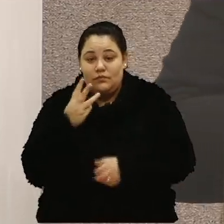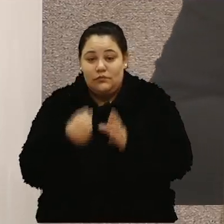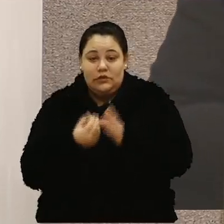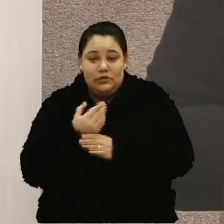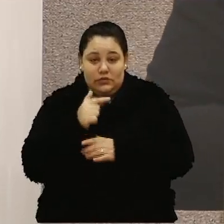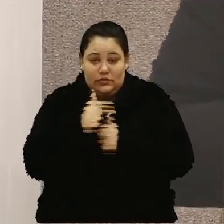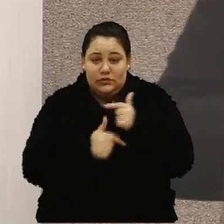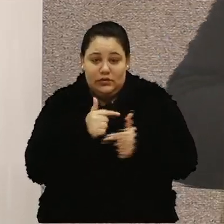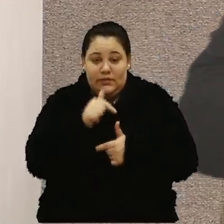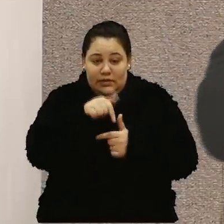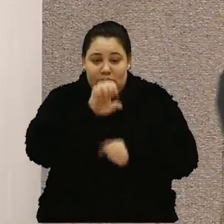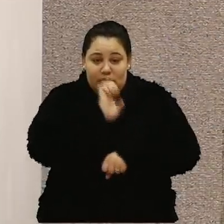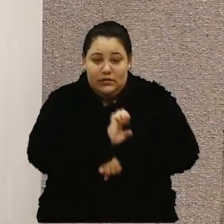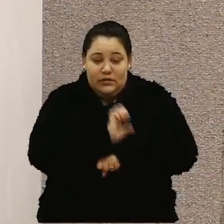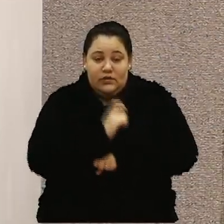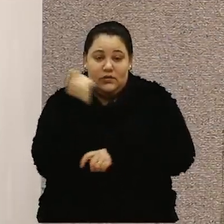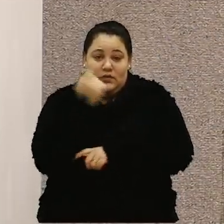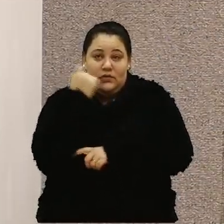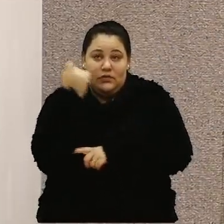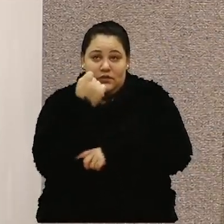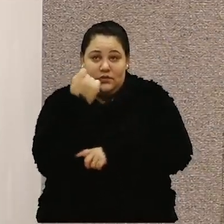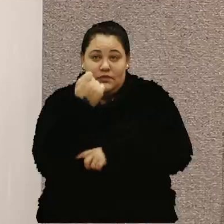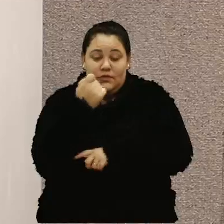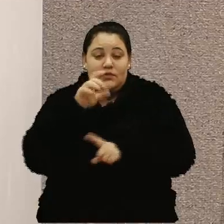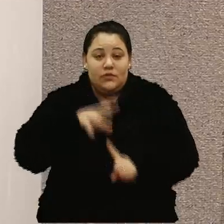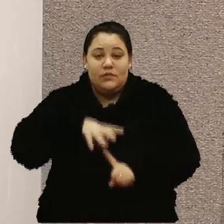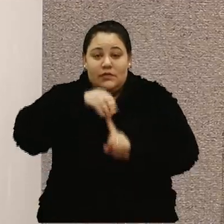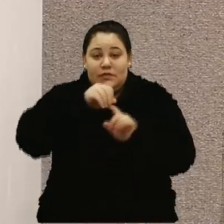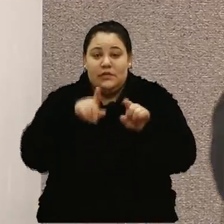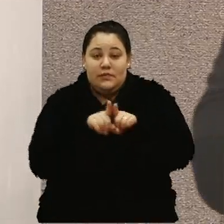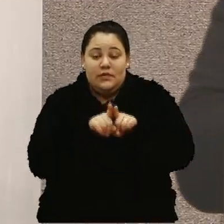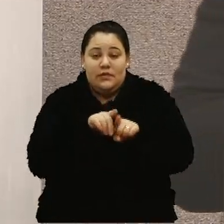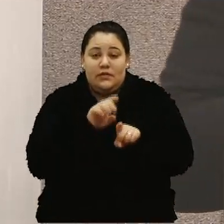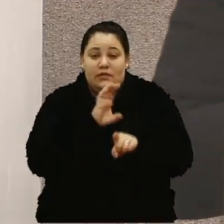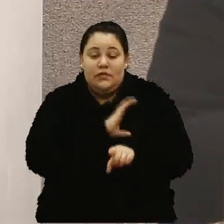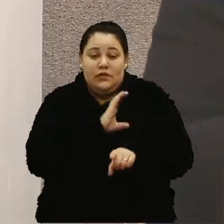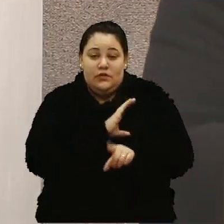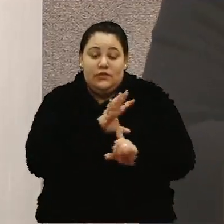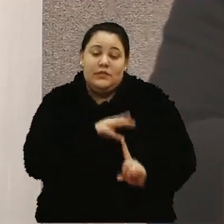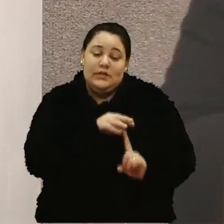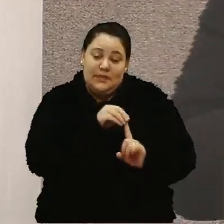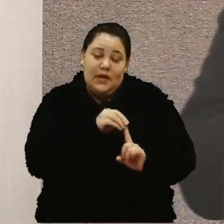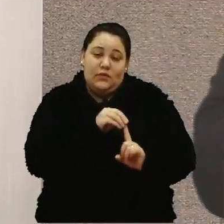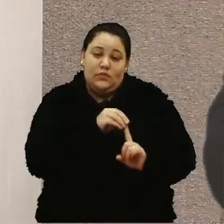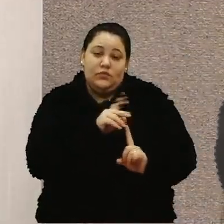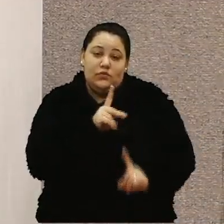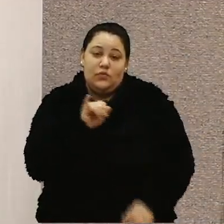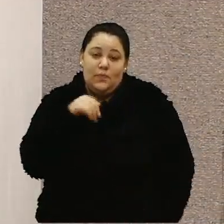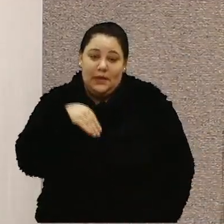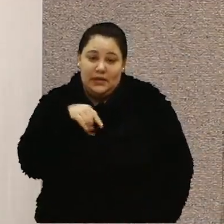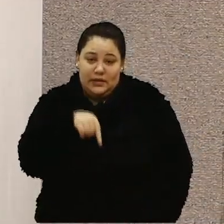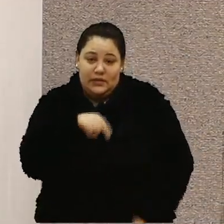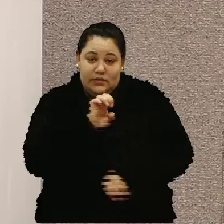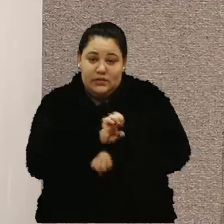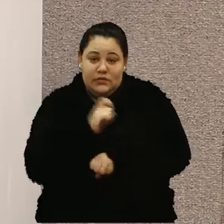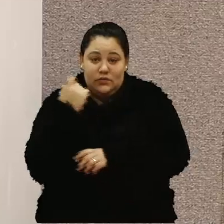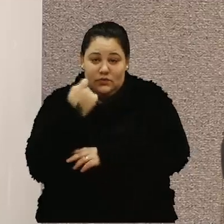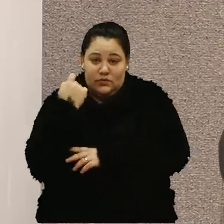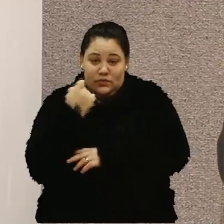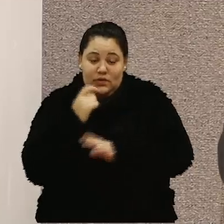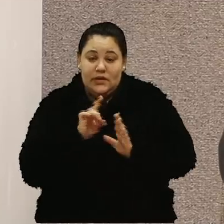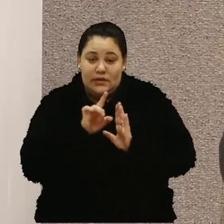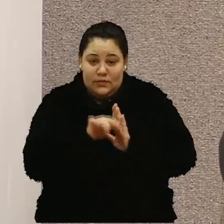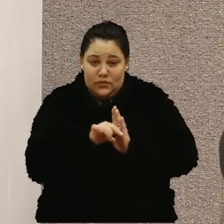serviço do estado do Rio Grande do Sul, foi um dos pioneiros, né, um dos coordenadores, inclusive, da Primeira Infância Melhor no nosso estado do Rio Grande do Sul, que